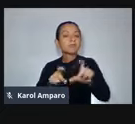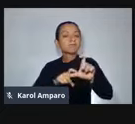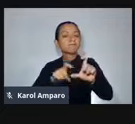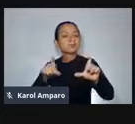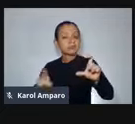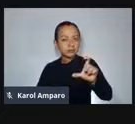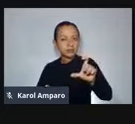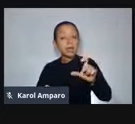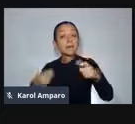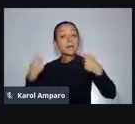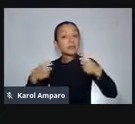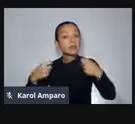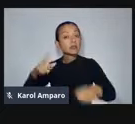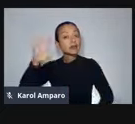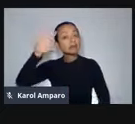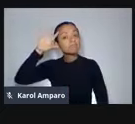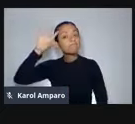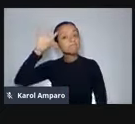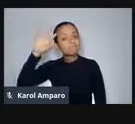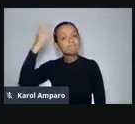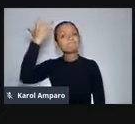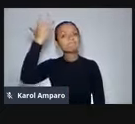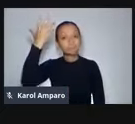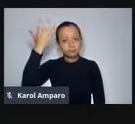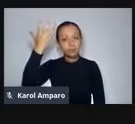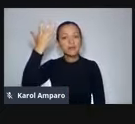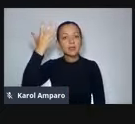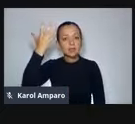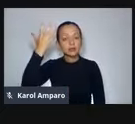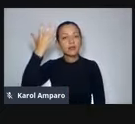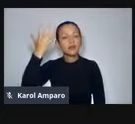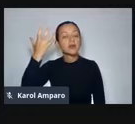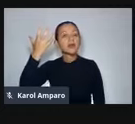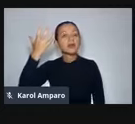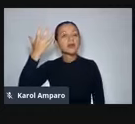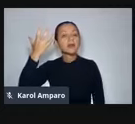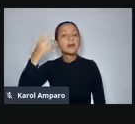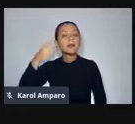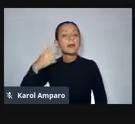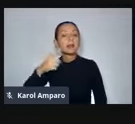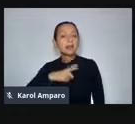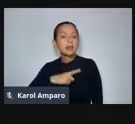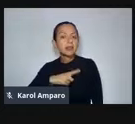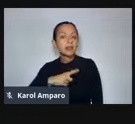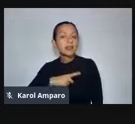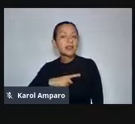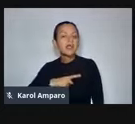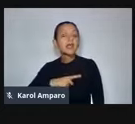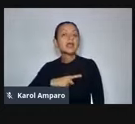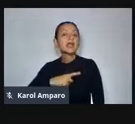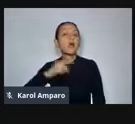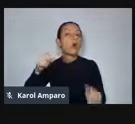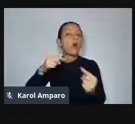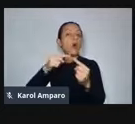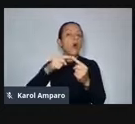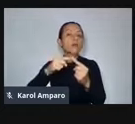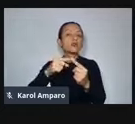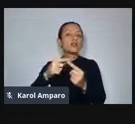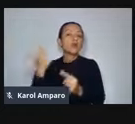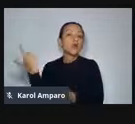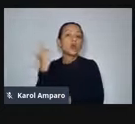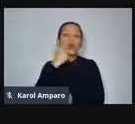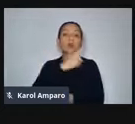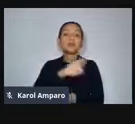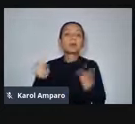decisão, seja ela qual for, visará sempre os benefícios coletivos. Buscará para todos os